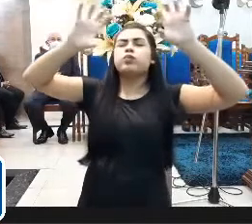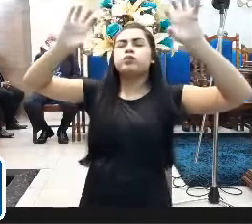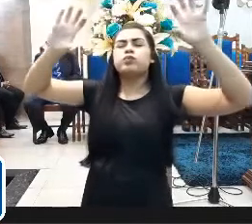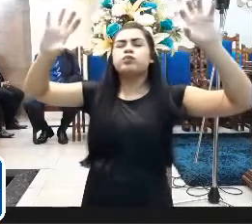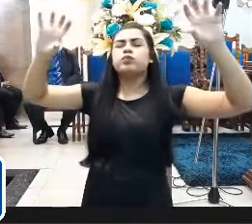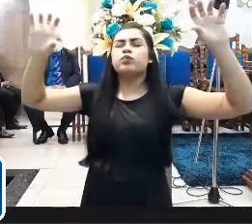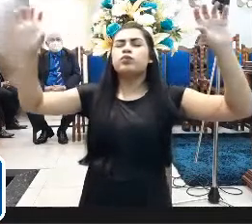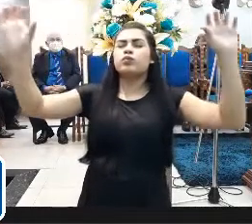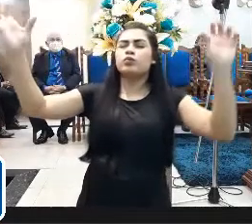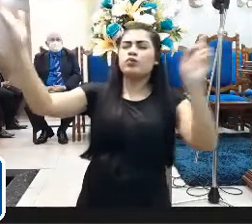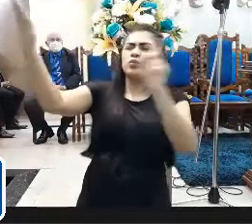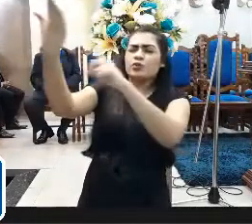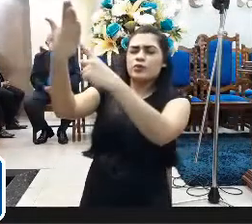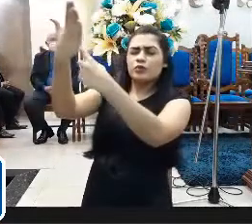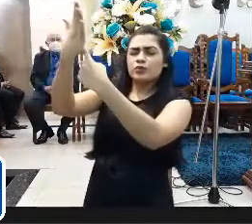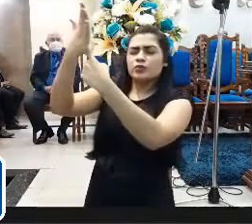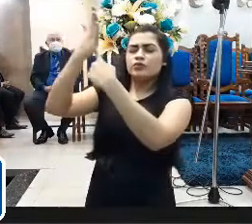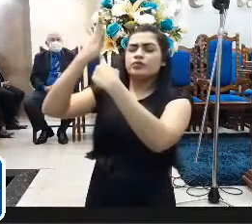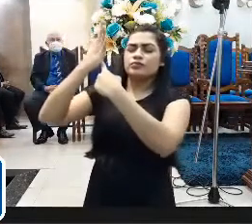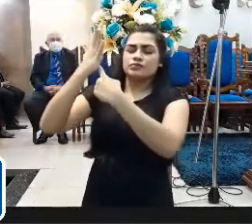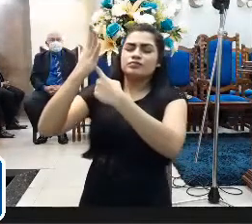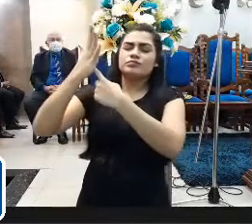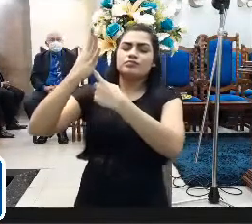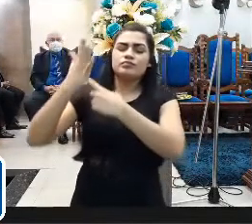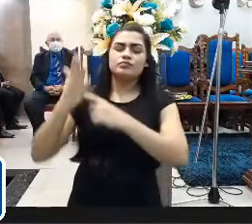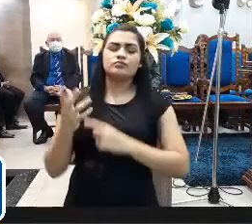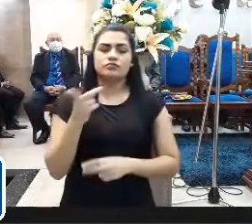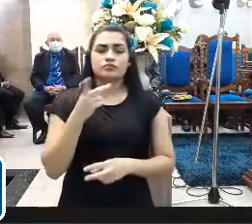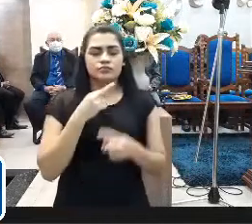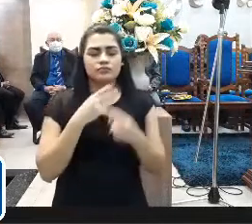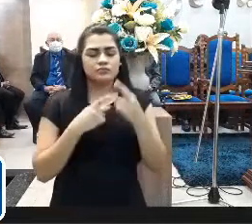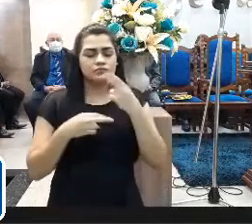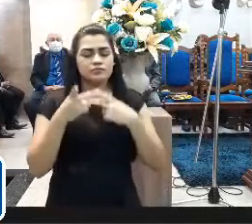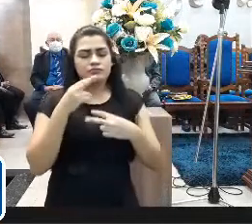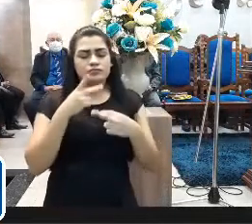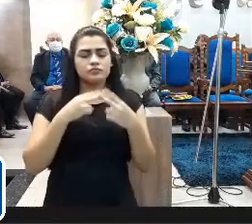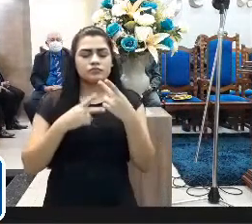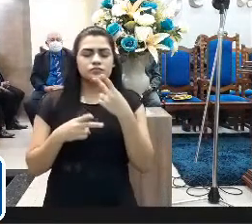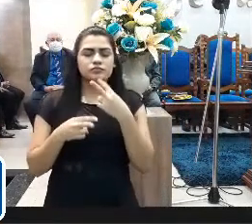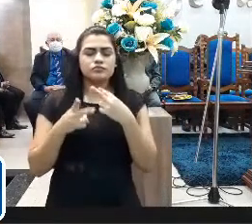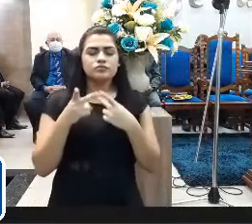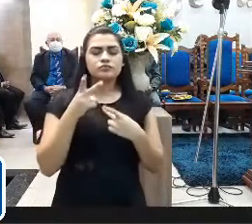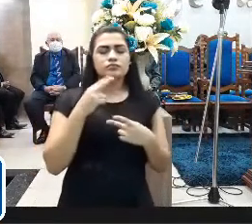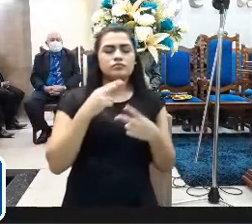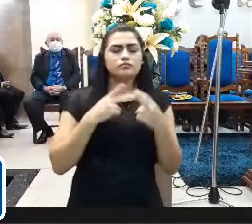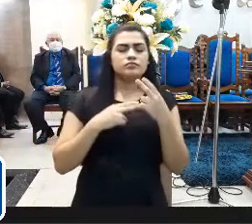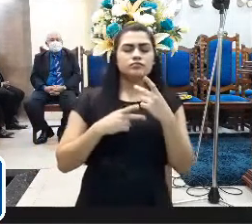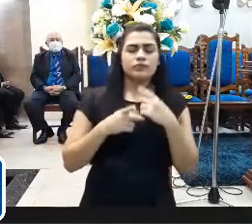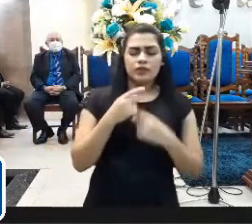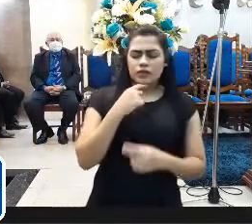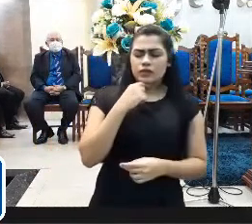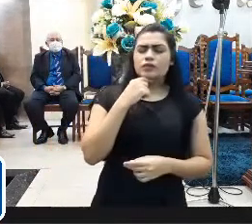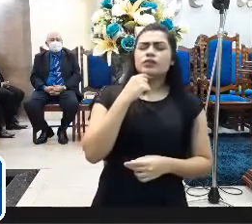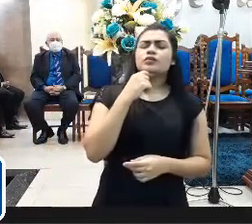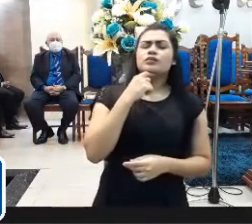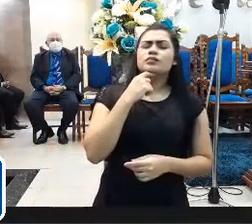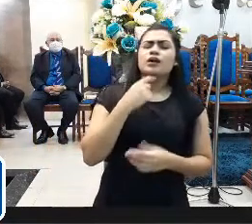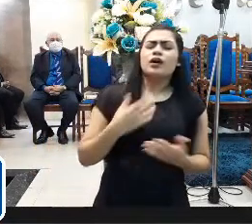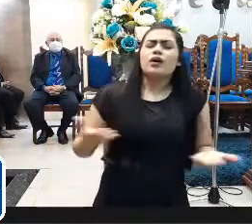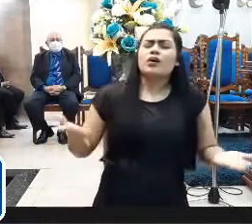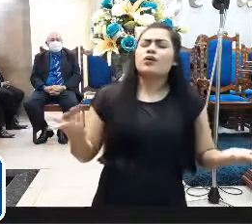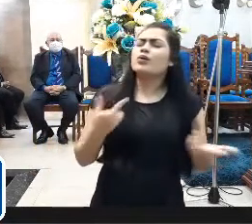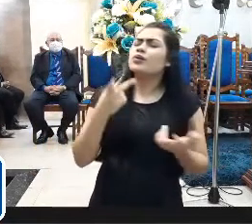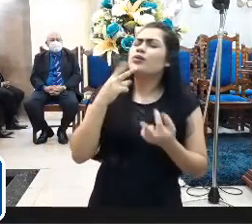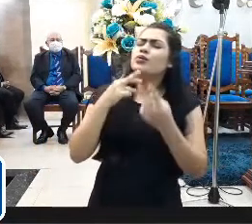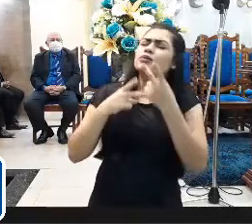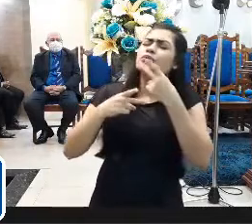céu. Ora labaxorecanda labaxéria na labácia. Curve a sua cabeça, fale em línguas estranhas